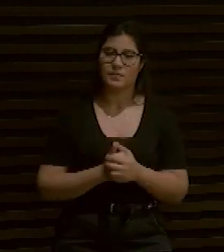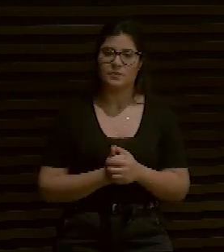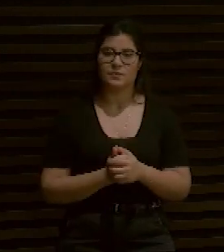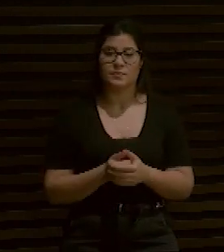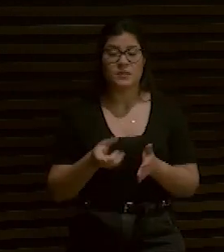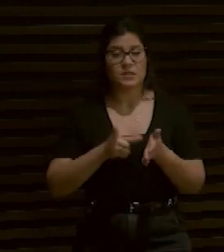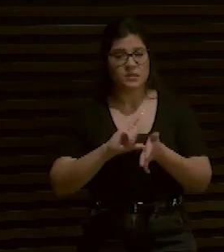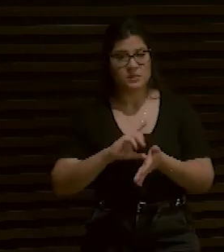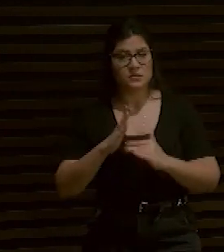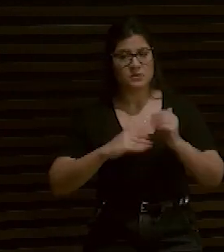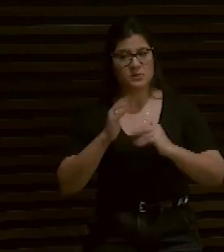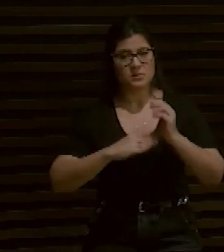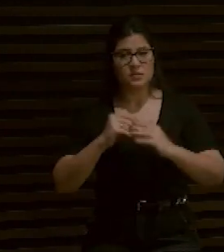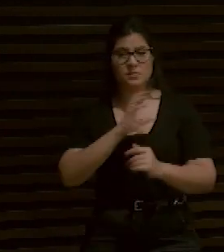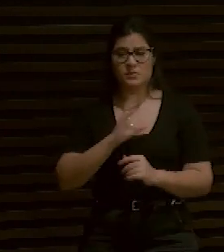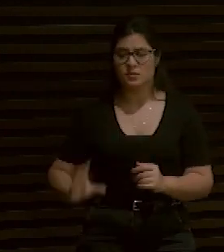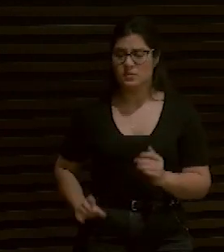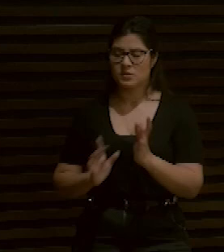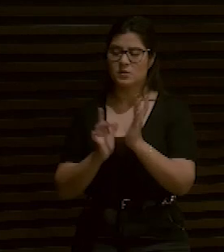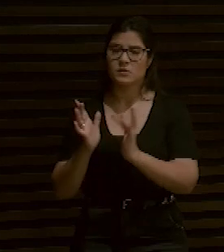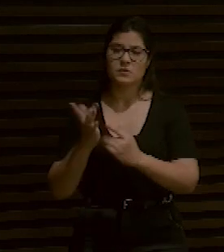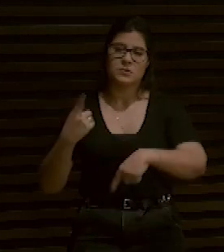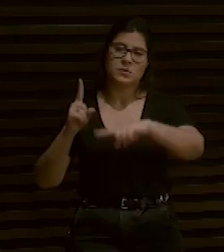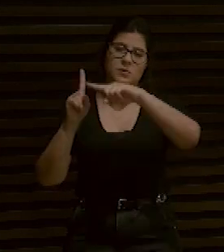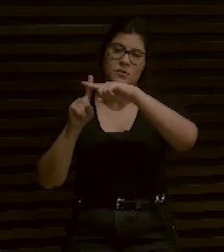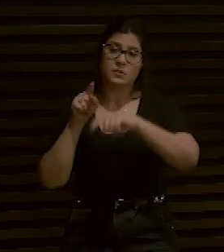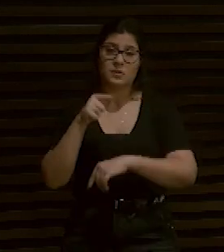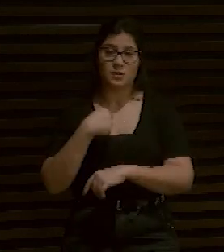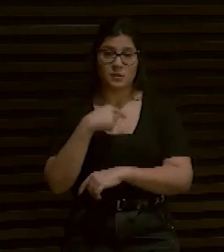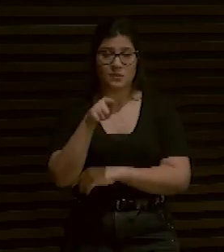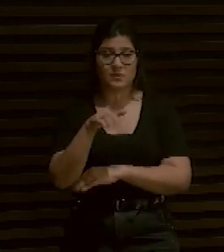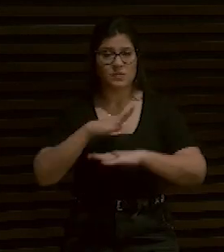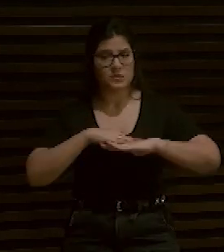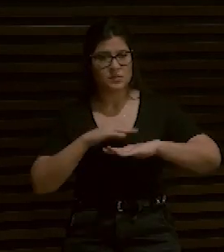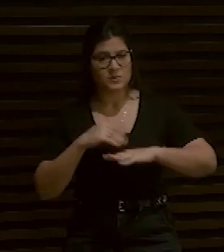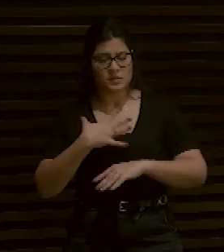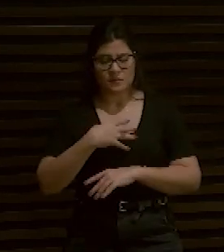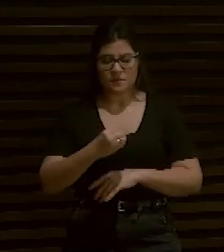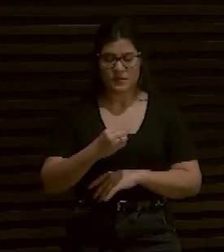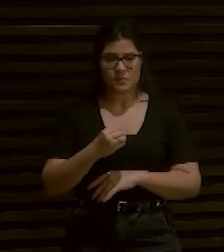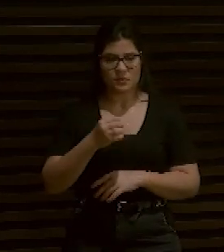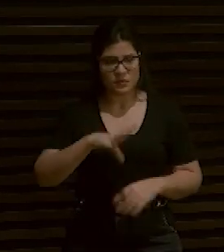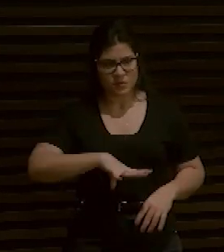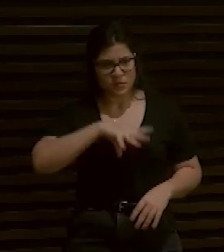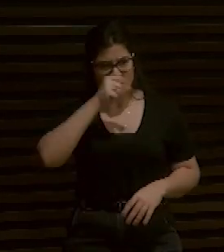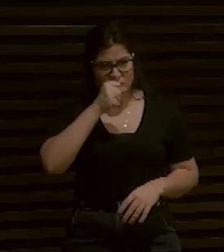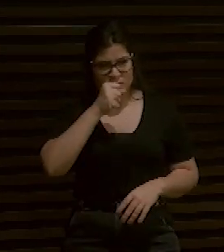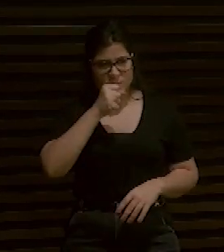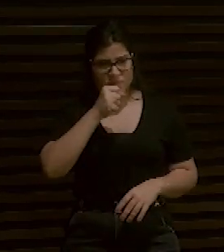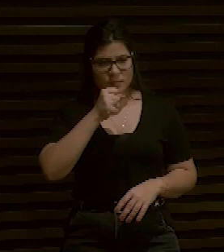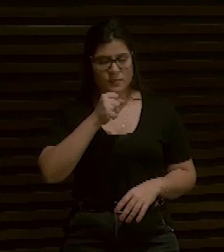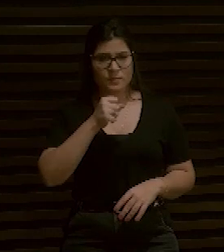Antes da obra de Cristo Jesus naquela cruz, eu e você éramos chamados de filhos da ira.